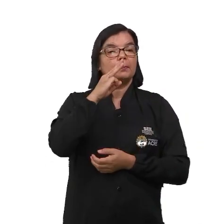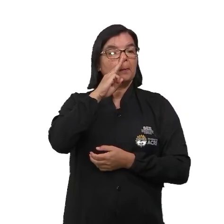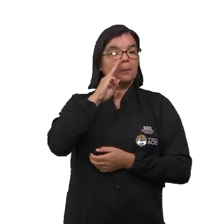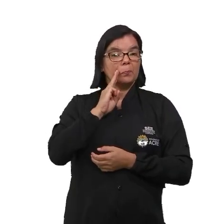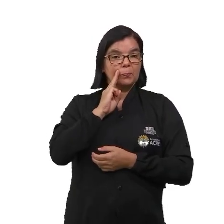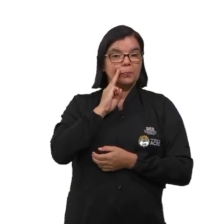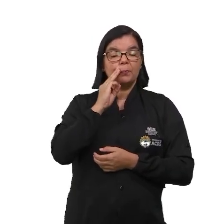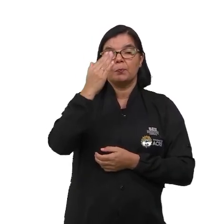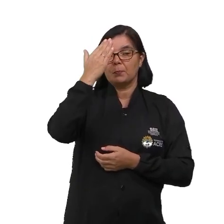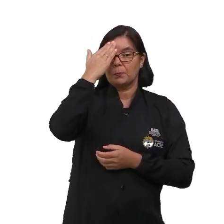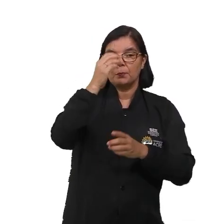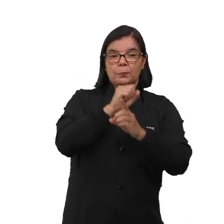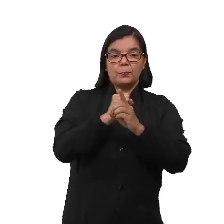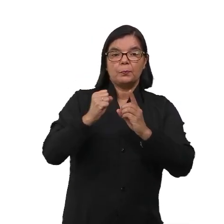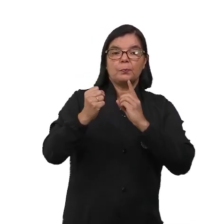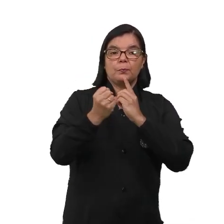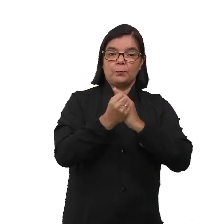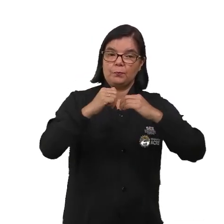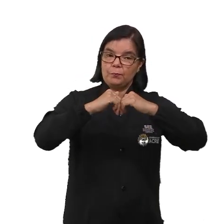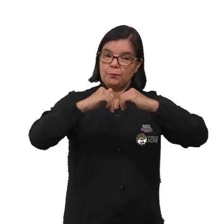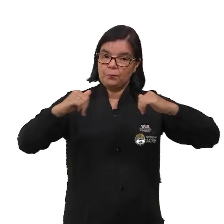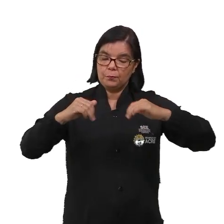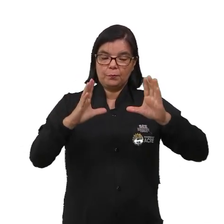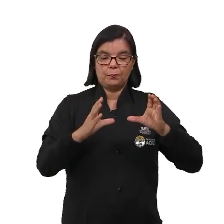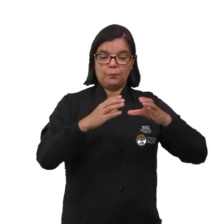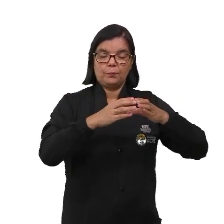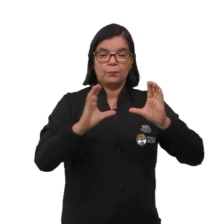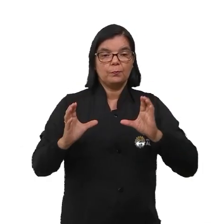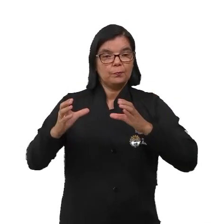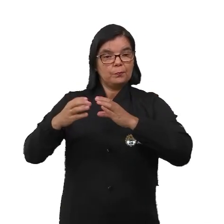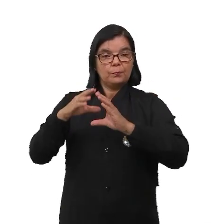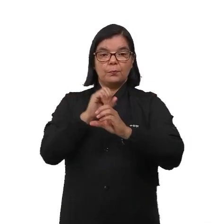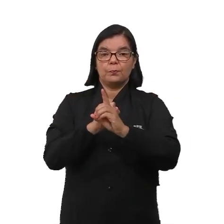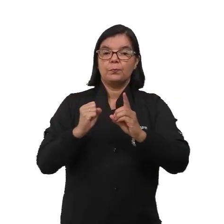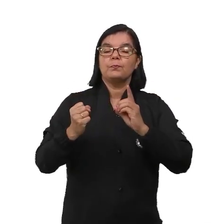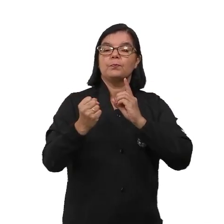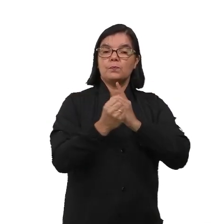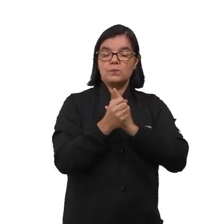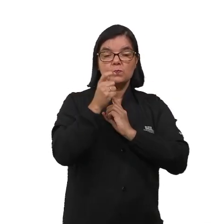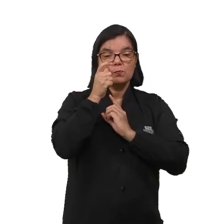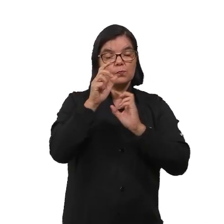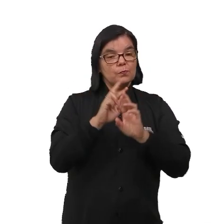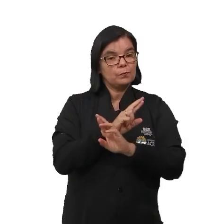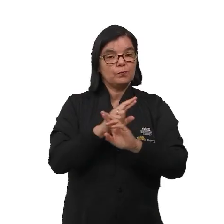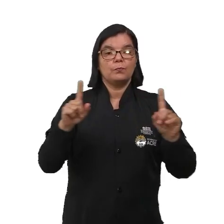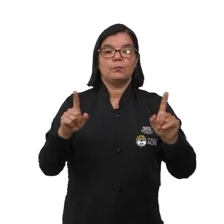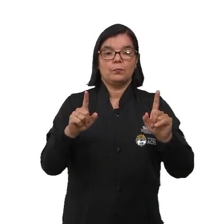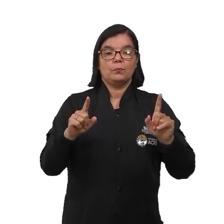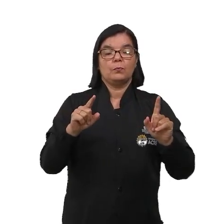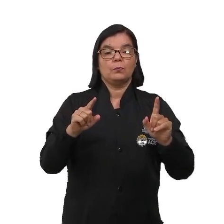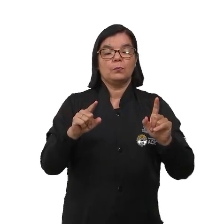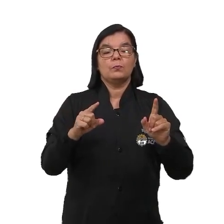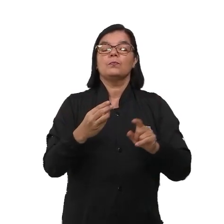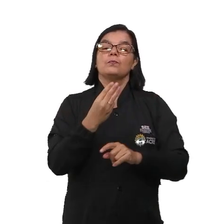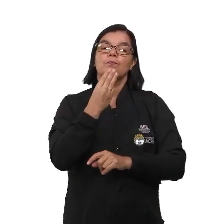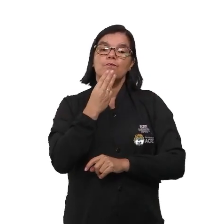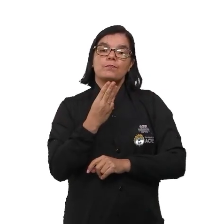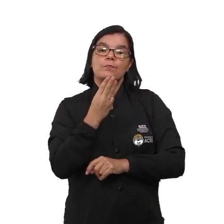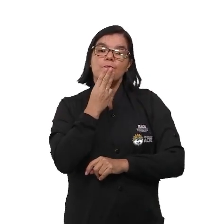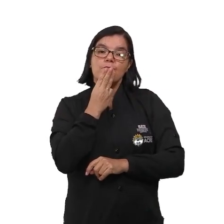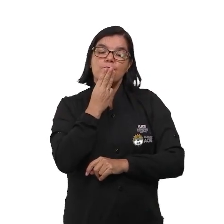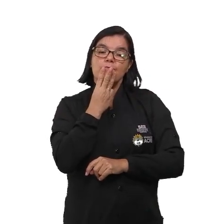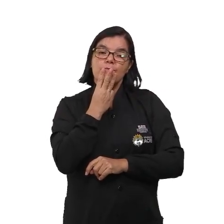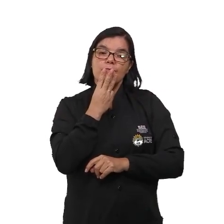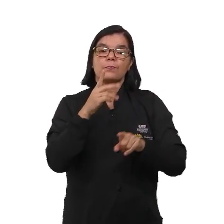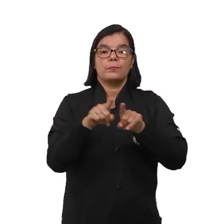Marx, que entende a sociedade dividida em classes sociais com interesses opostos, ou Max